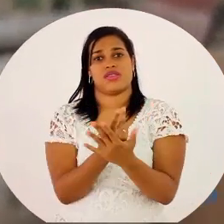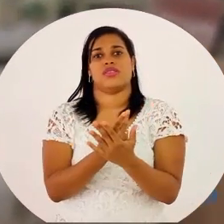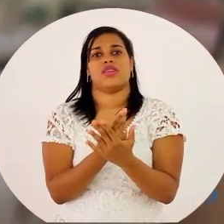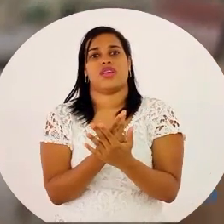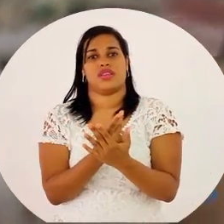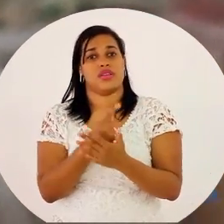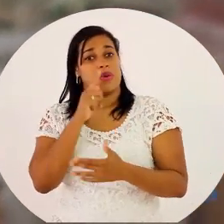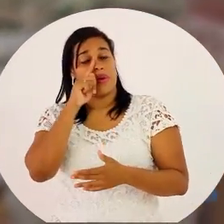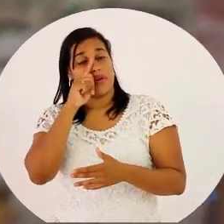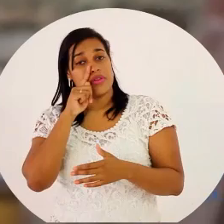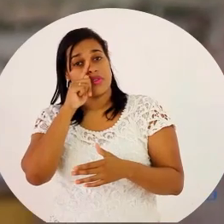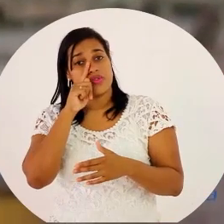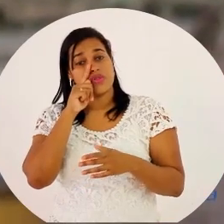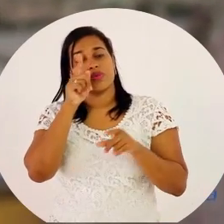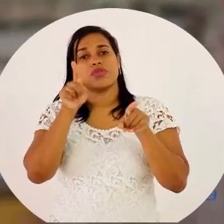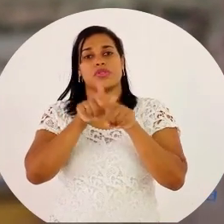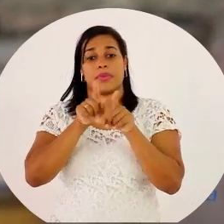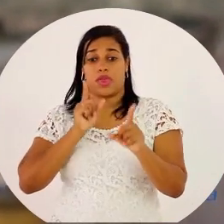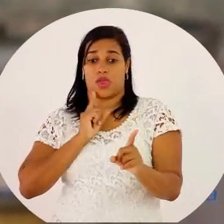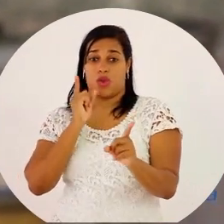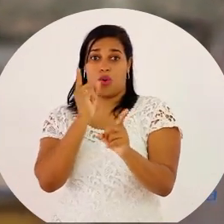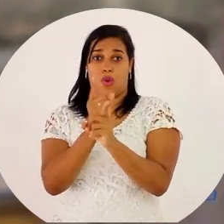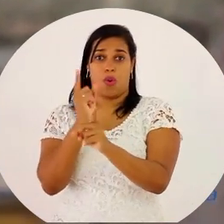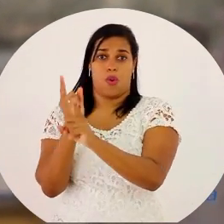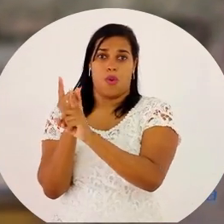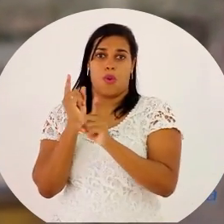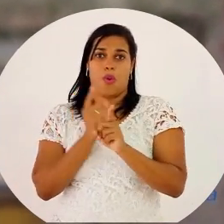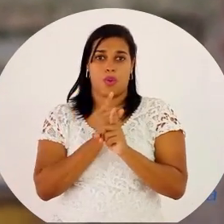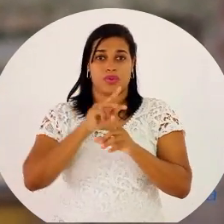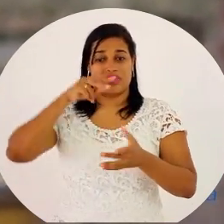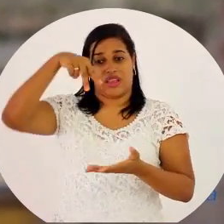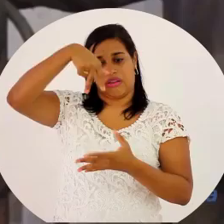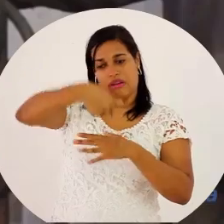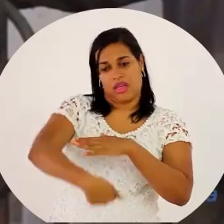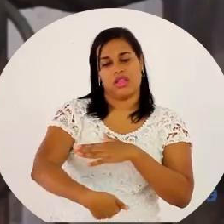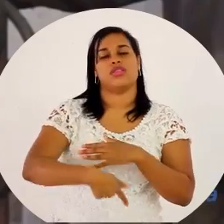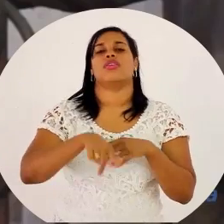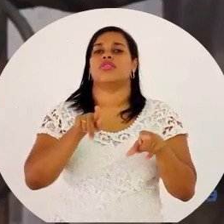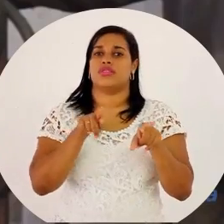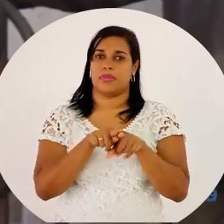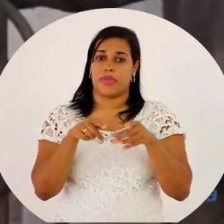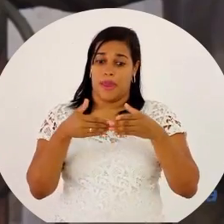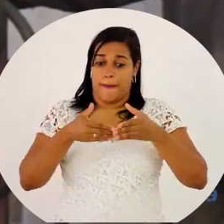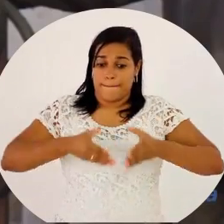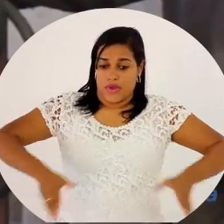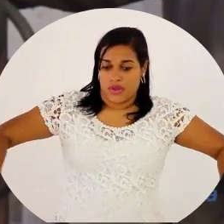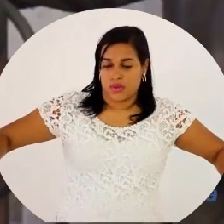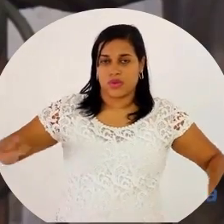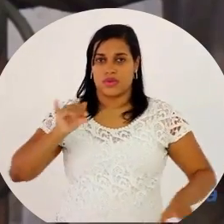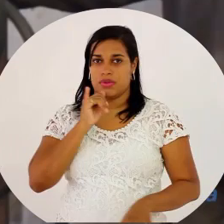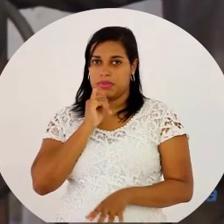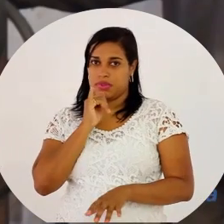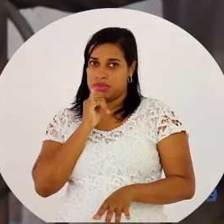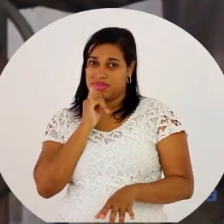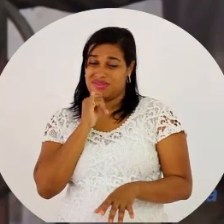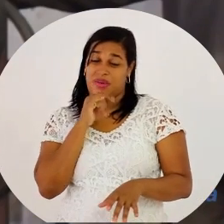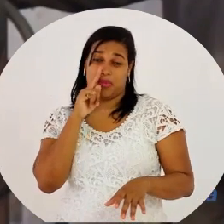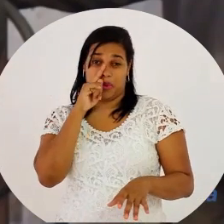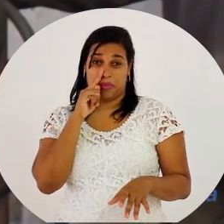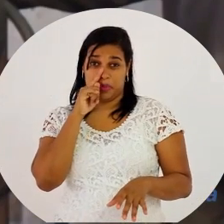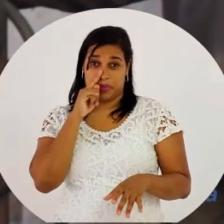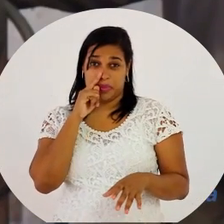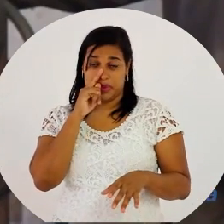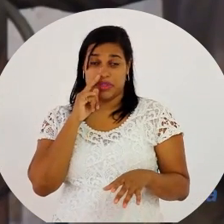é outro risco de acidente que a gente encontra muito dentro da construção civil também. Aberturas de piso, que você pode ter também